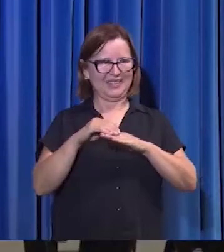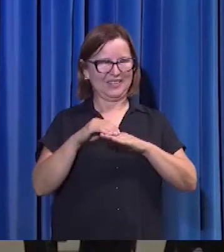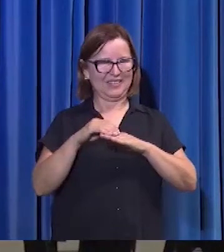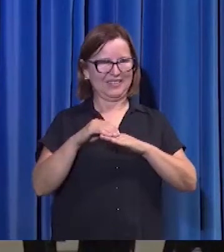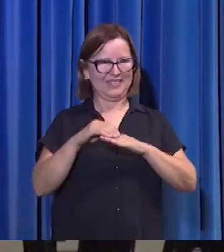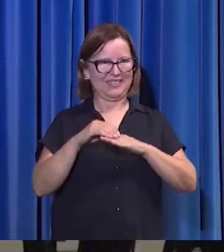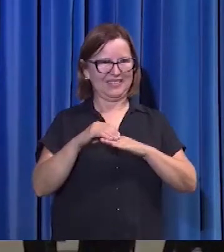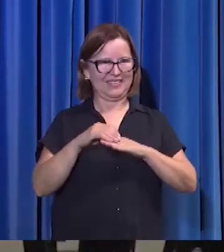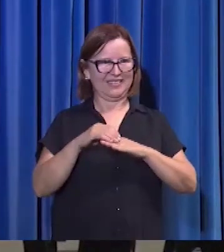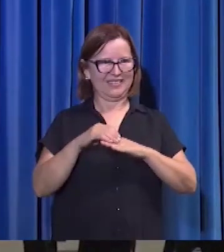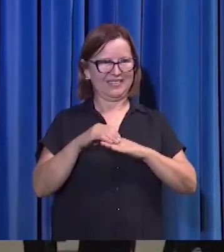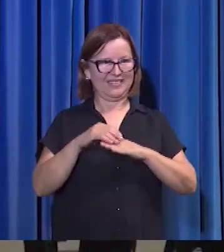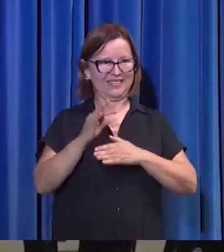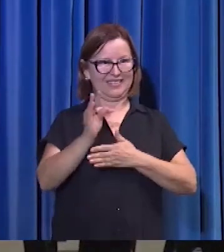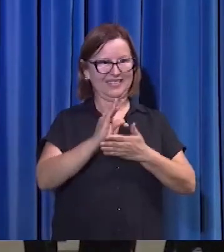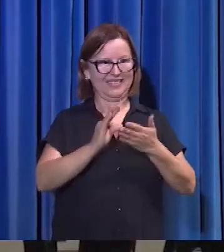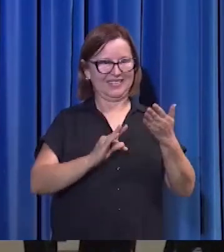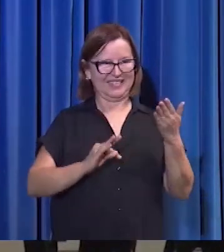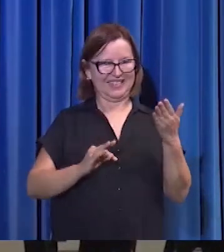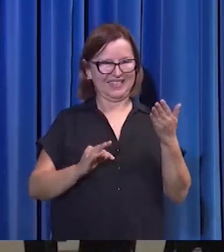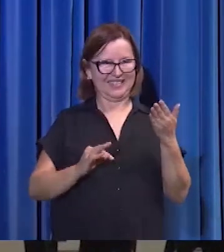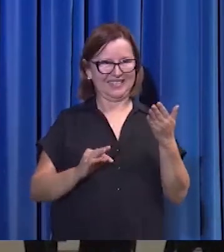o prenúncio do céu.